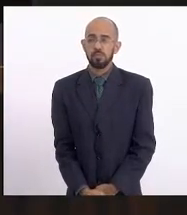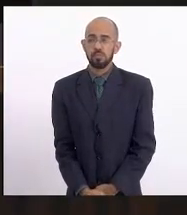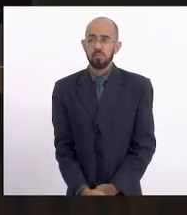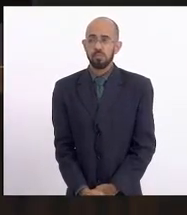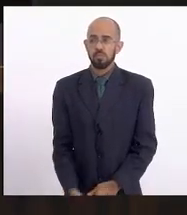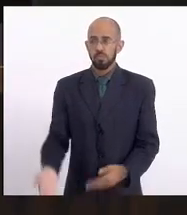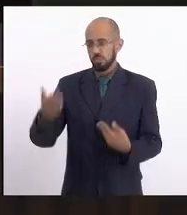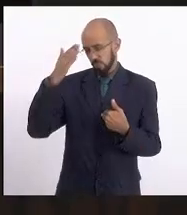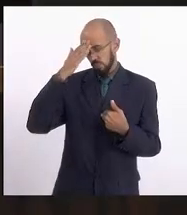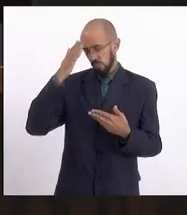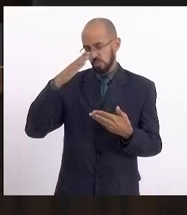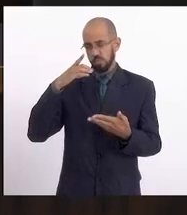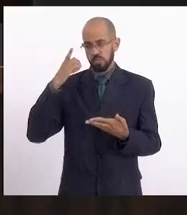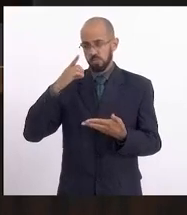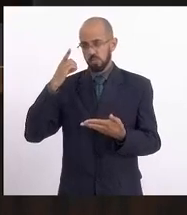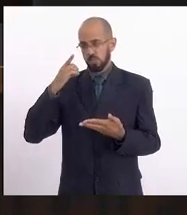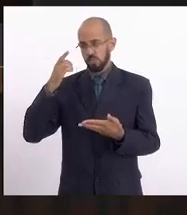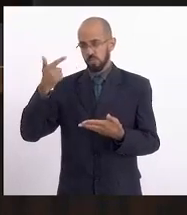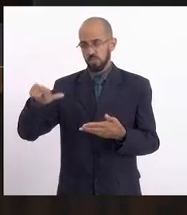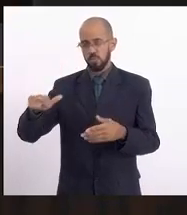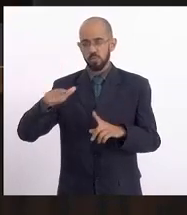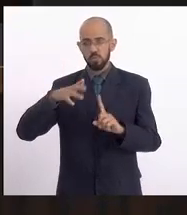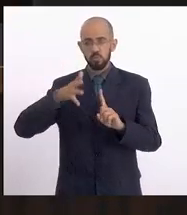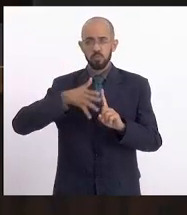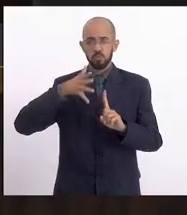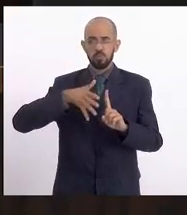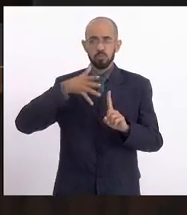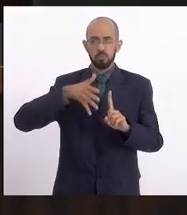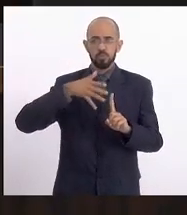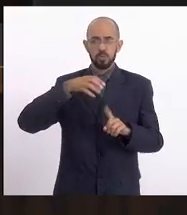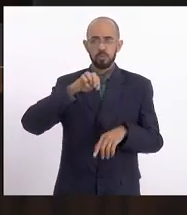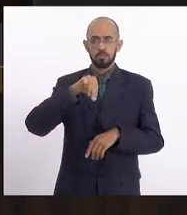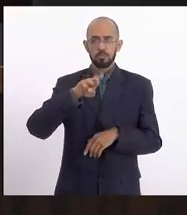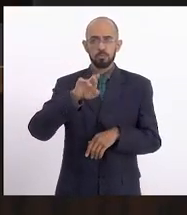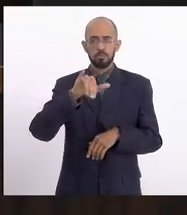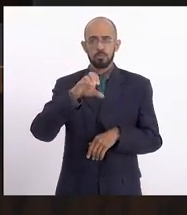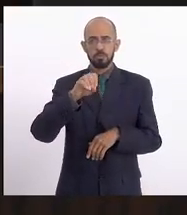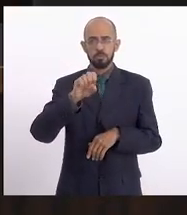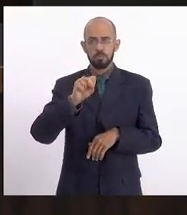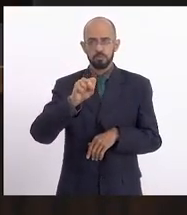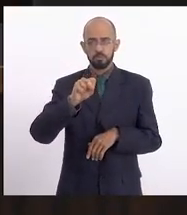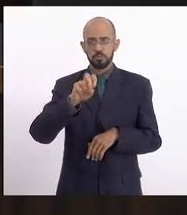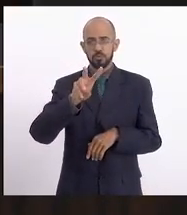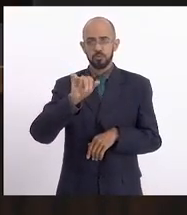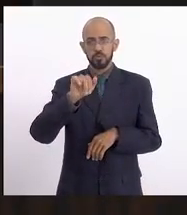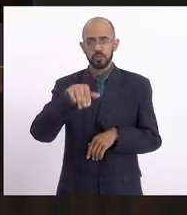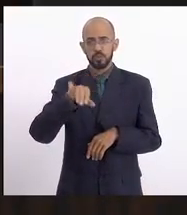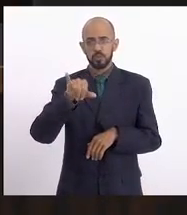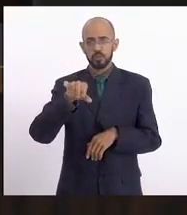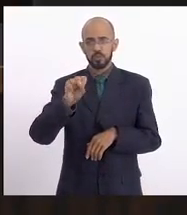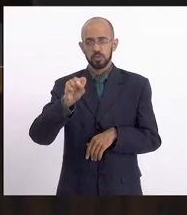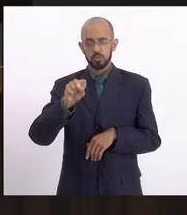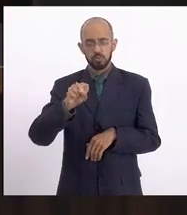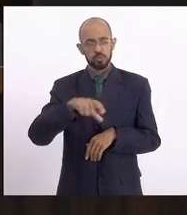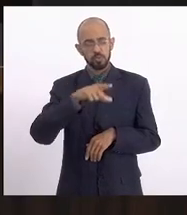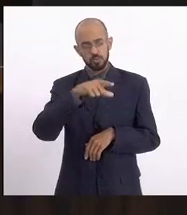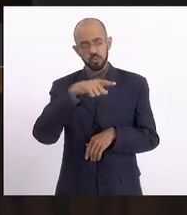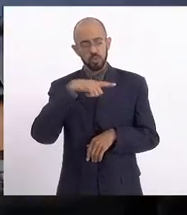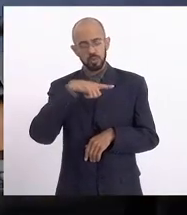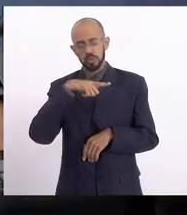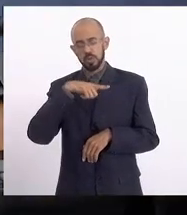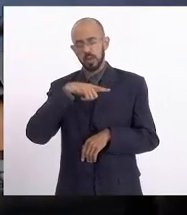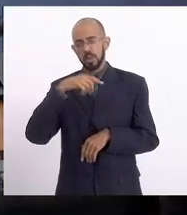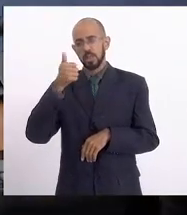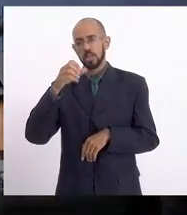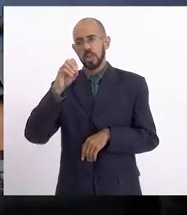Obrigada, deputado. O próximo orador inscrito é o nobre deputado Marcos Vinícius. Vossa Excelência dispõe de 10 minutos no tempo regimental.